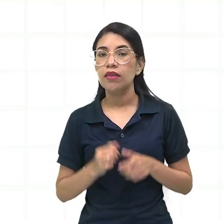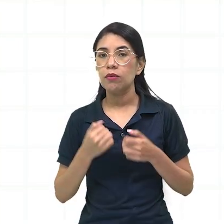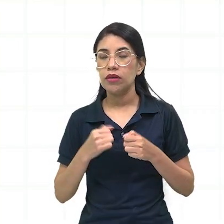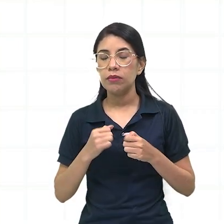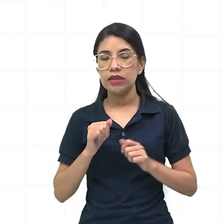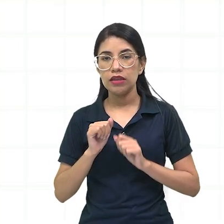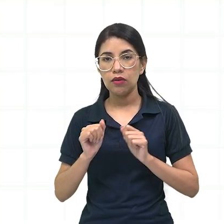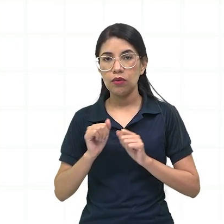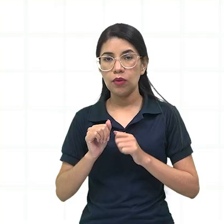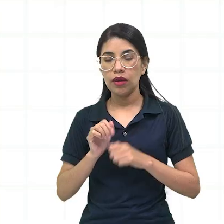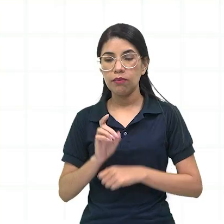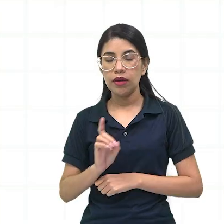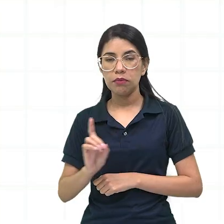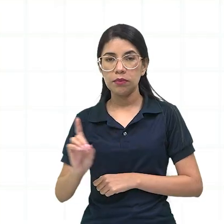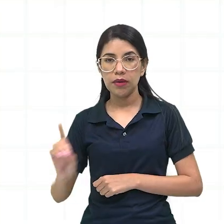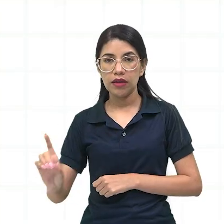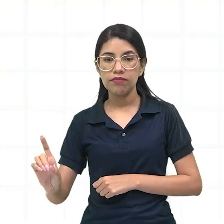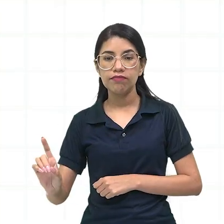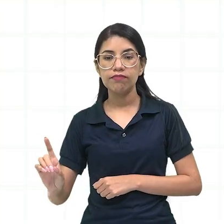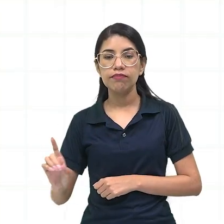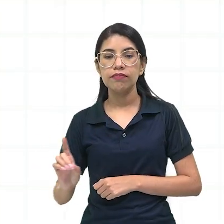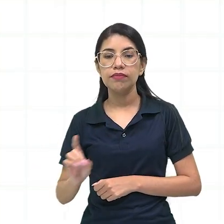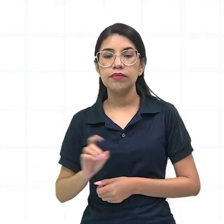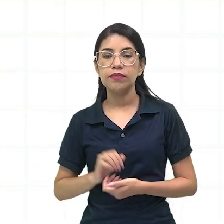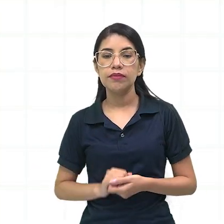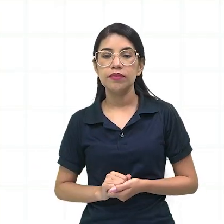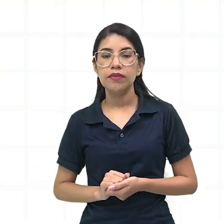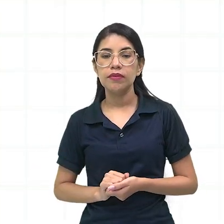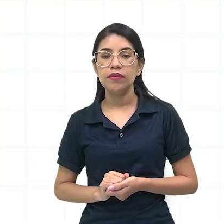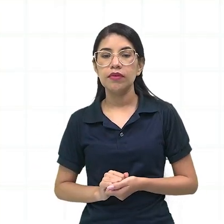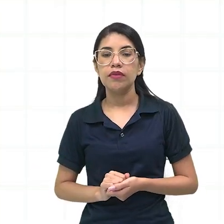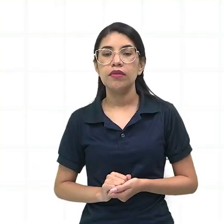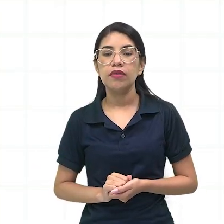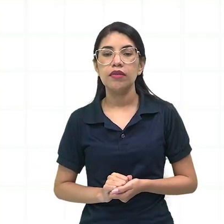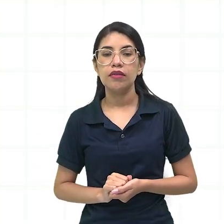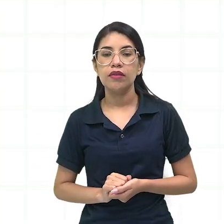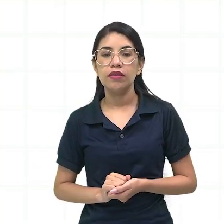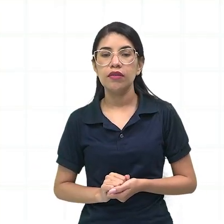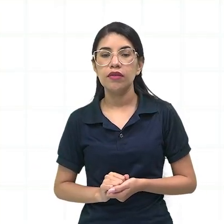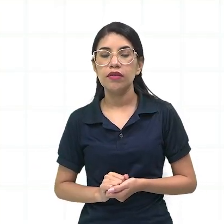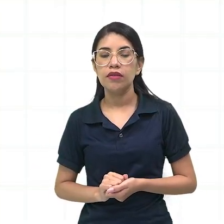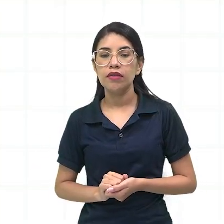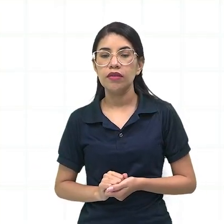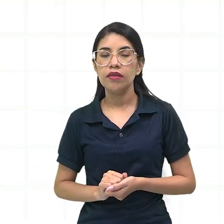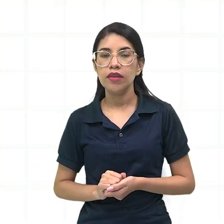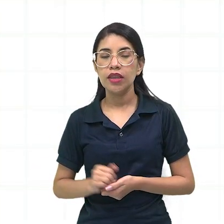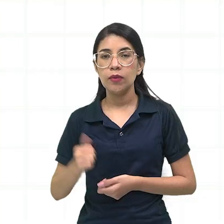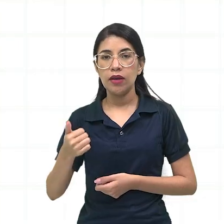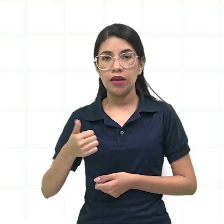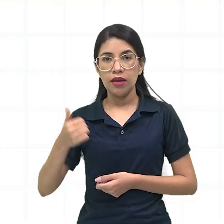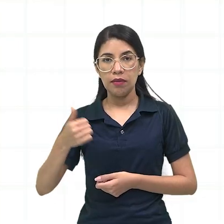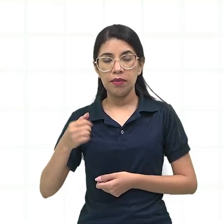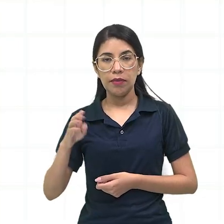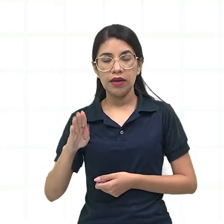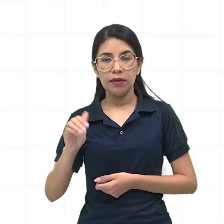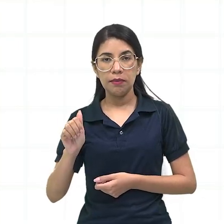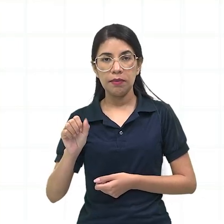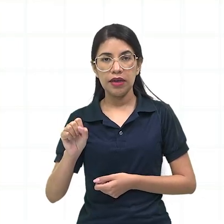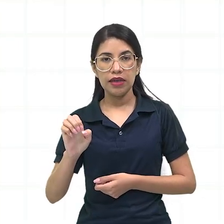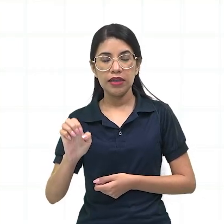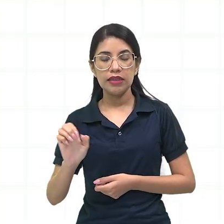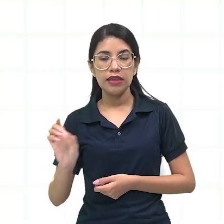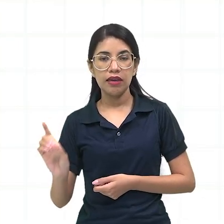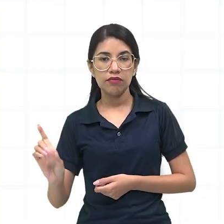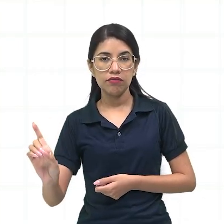pela primeira base, aqui na verdade está a terceira, né? Mas é primeira base, tá bom? Depois ele corre